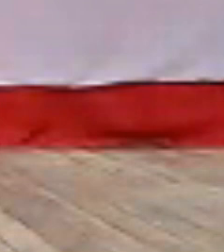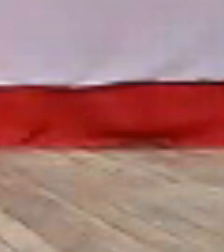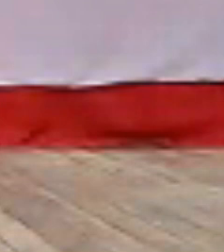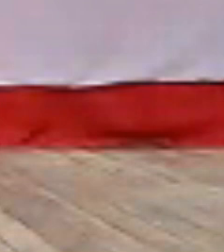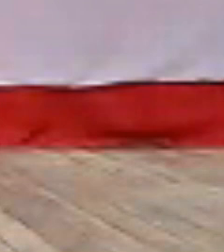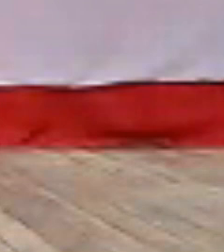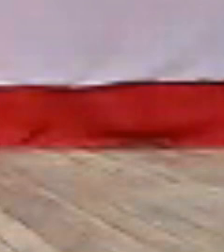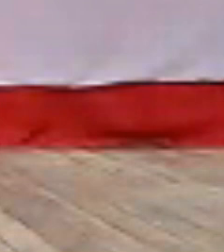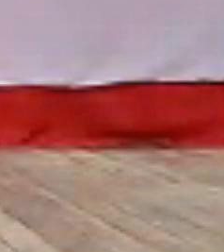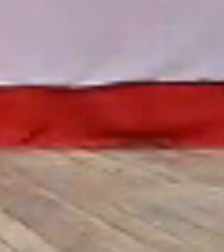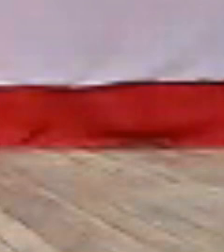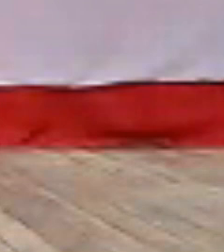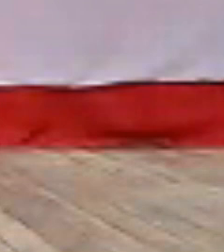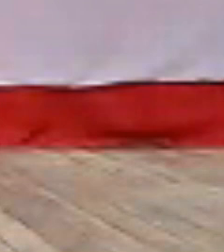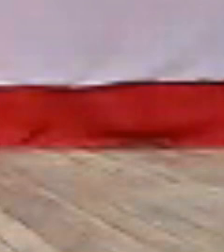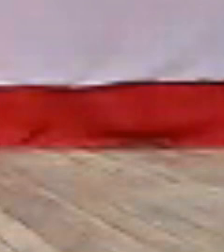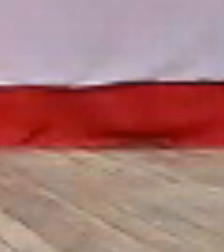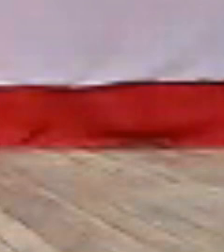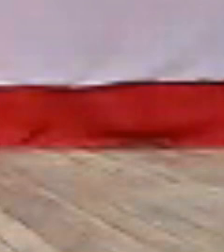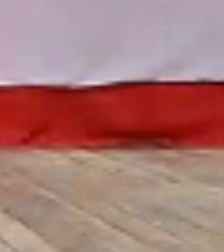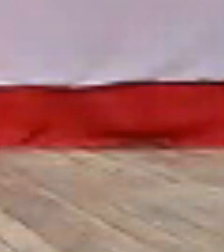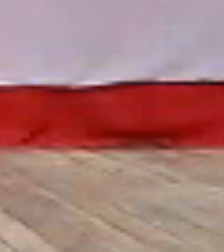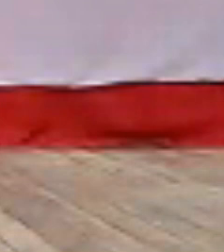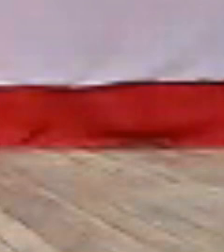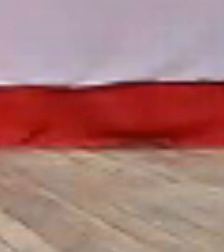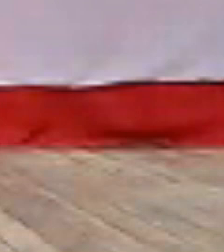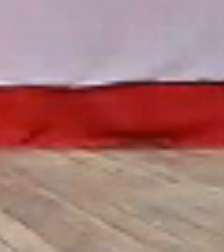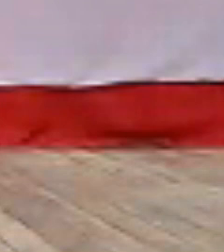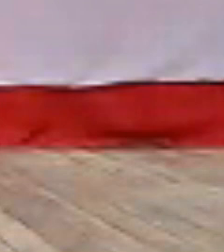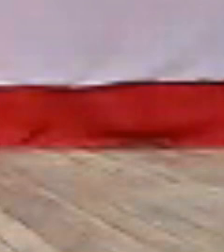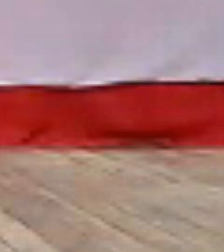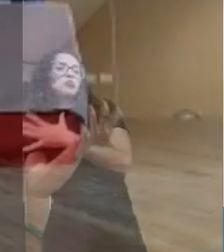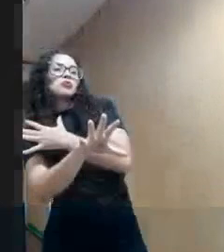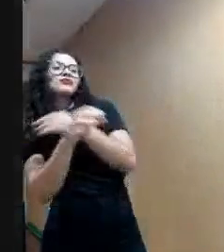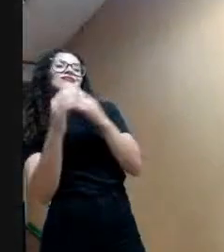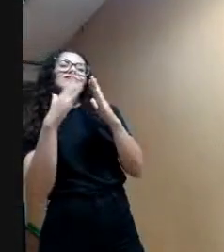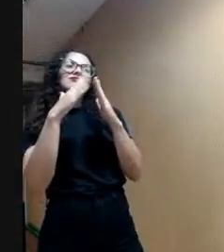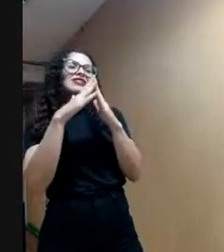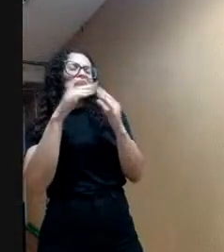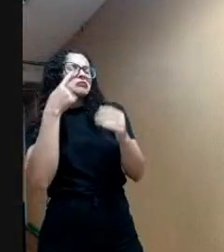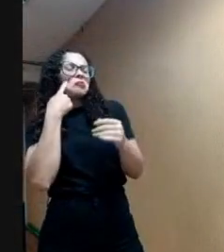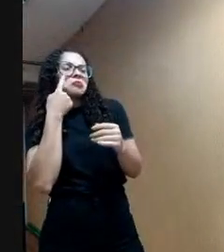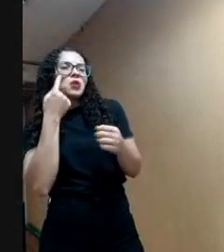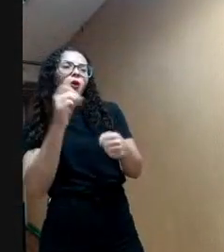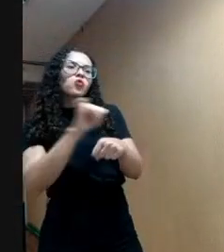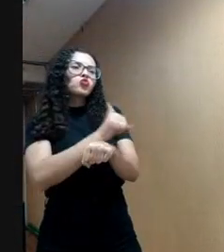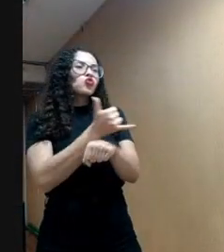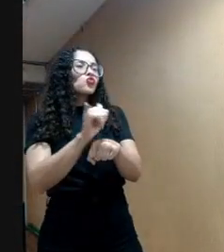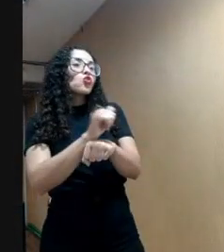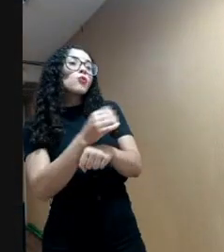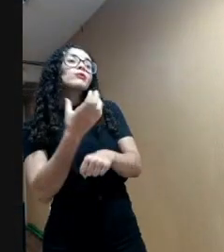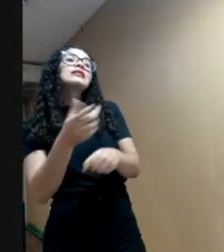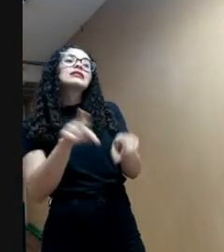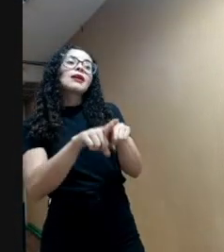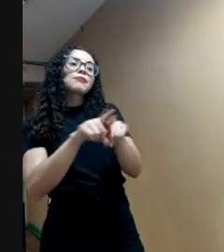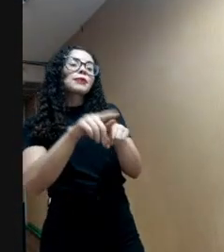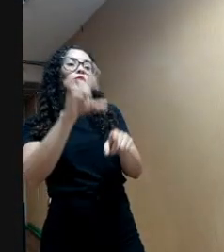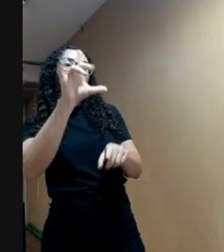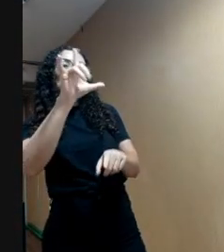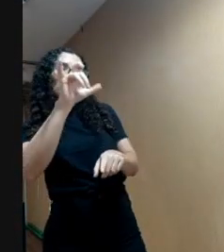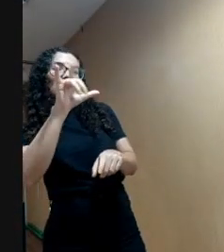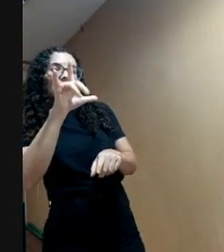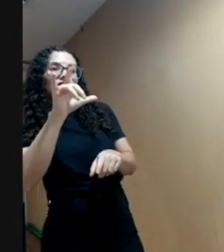temos profissionais formados, né? Tiveram a sua formação inicial como professor de matemática aqui em Pesqueira, que